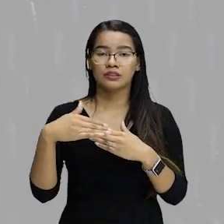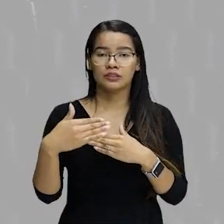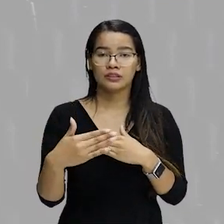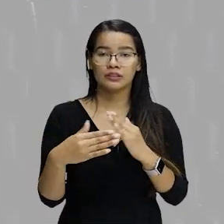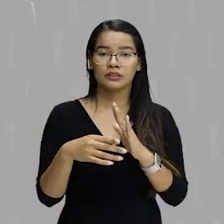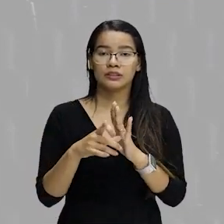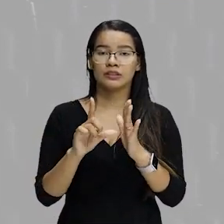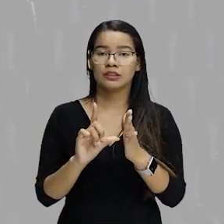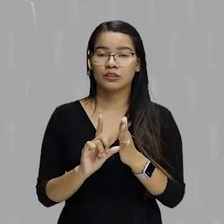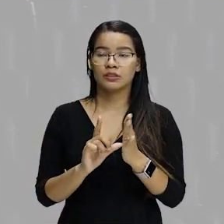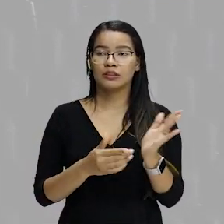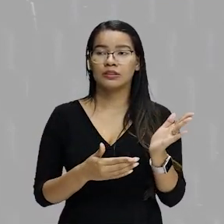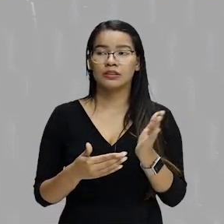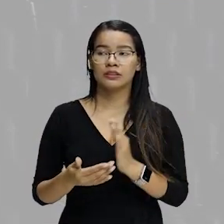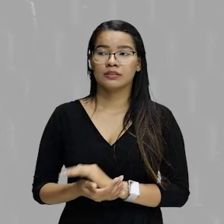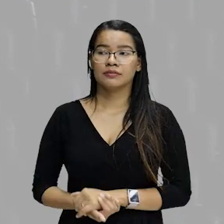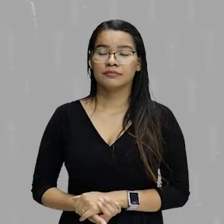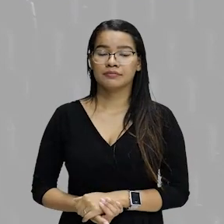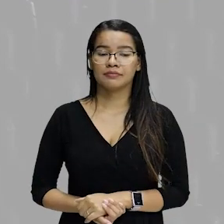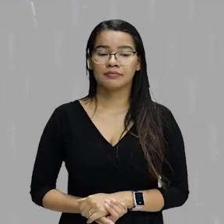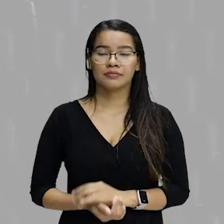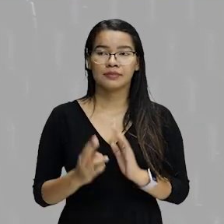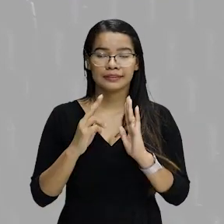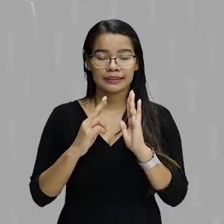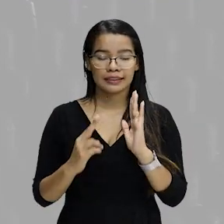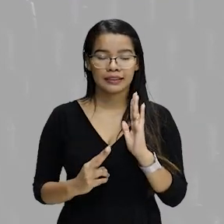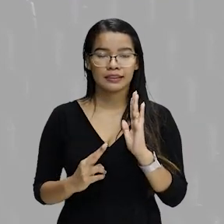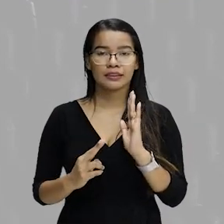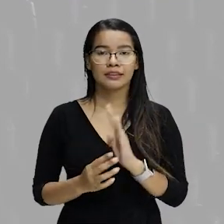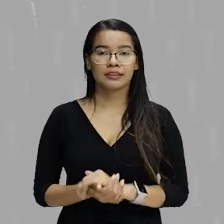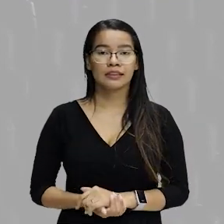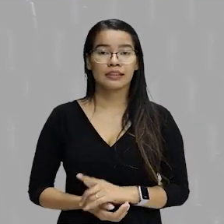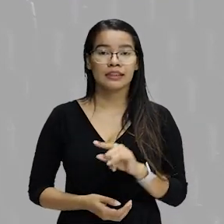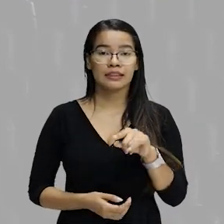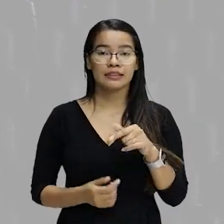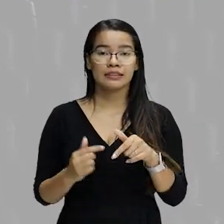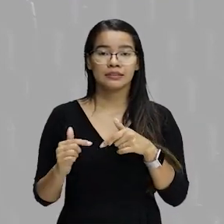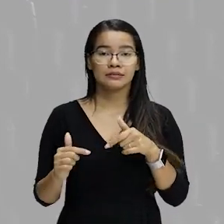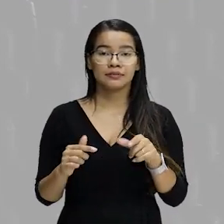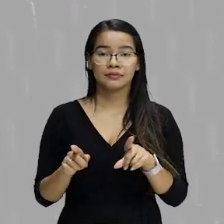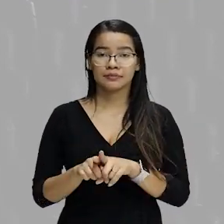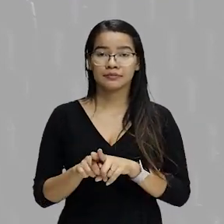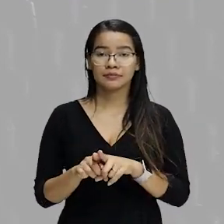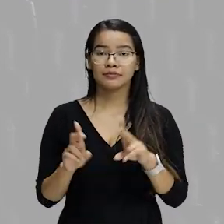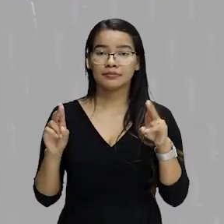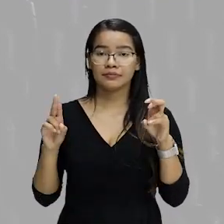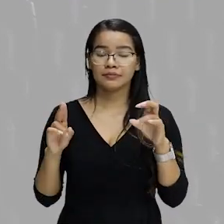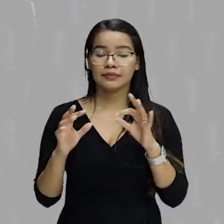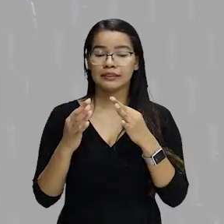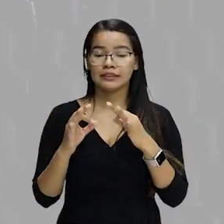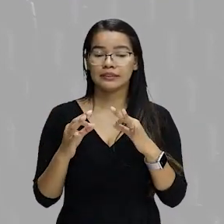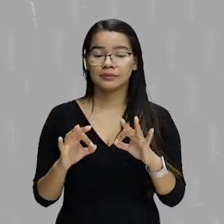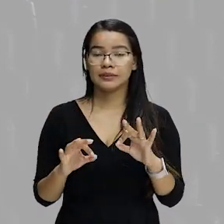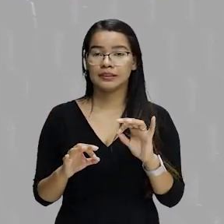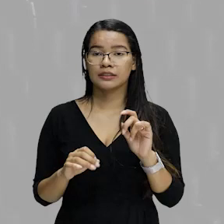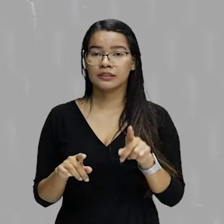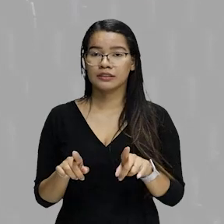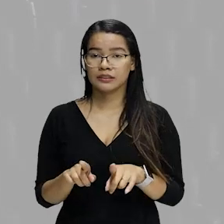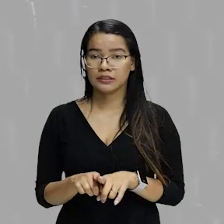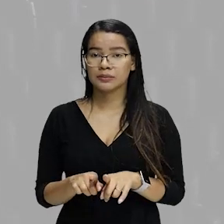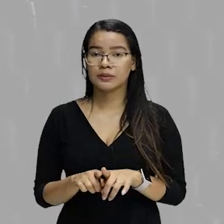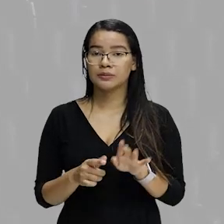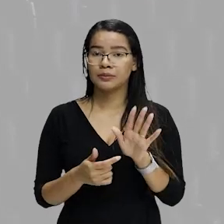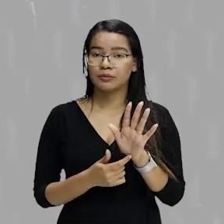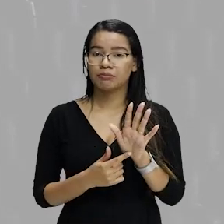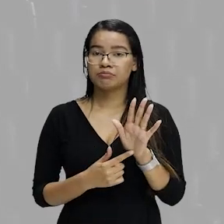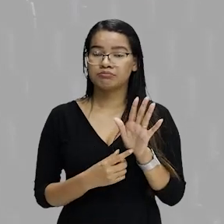prosódia, ancestrais e dos seus pais, né? Esse trabalhar. E a questão da semântica muito bem